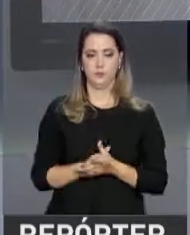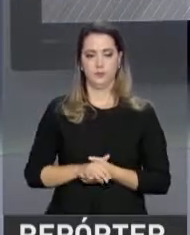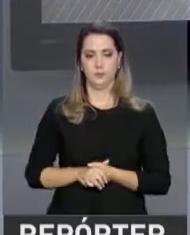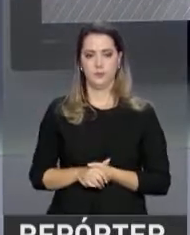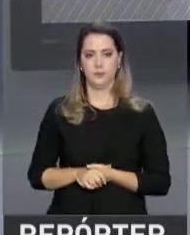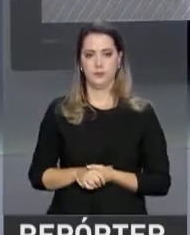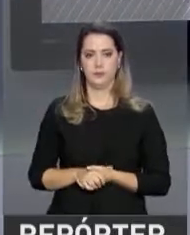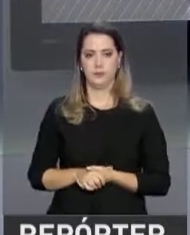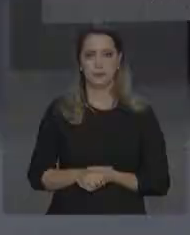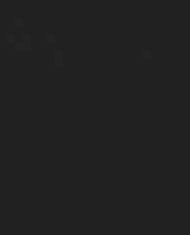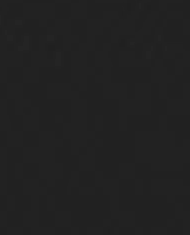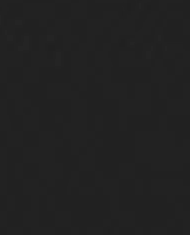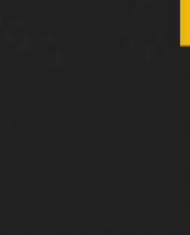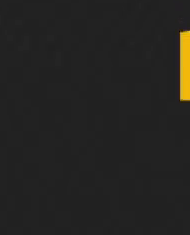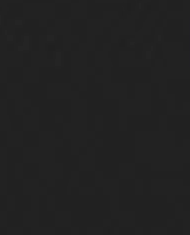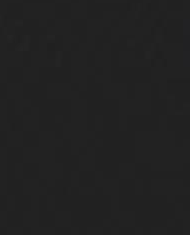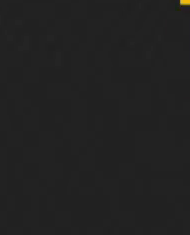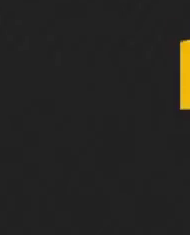federal